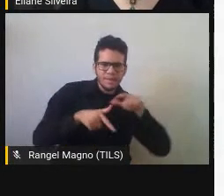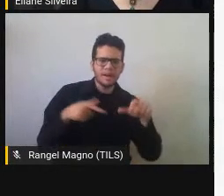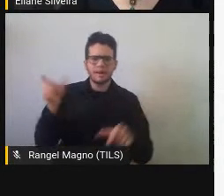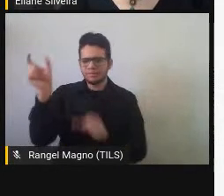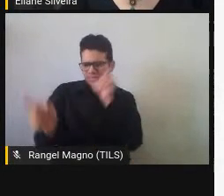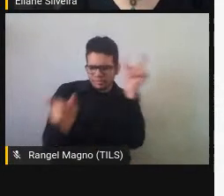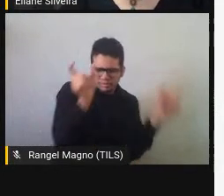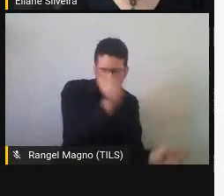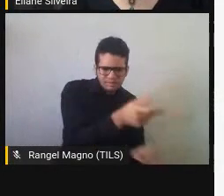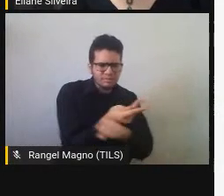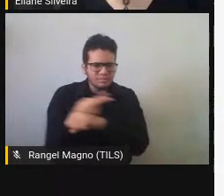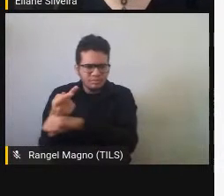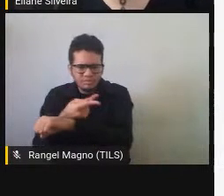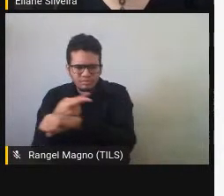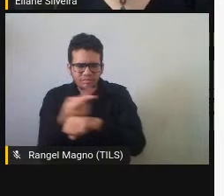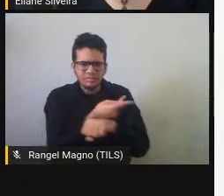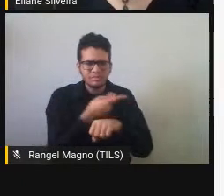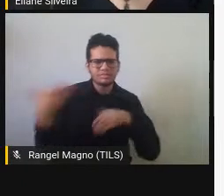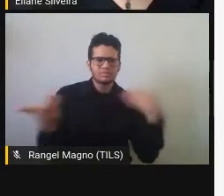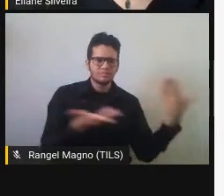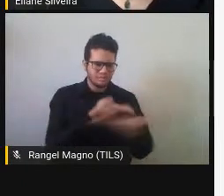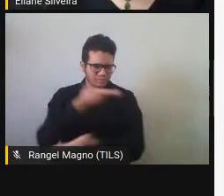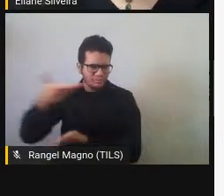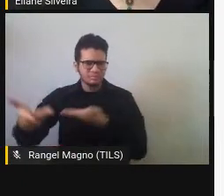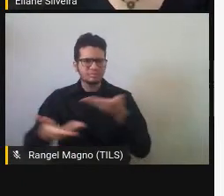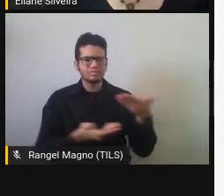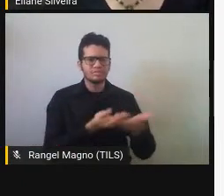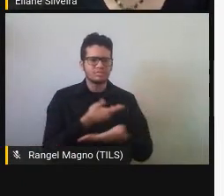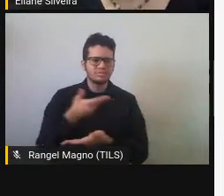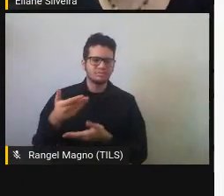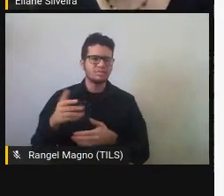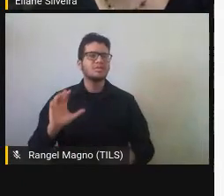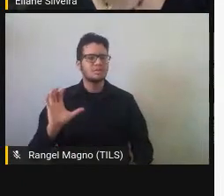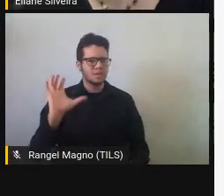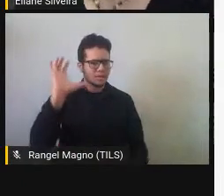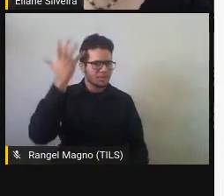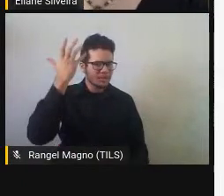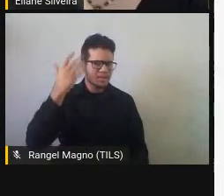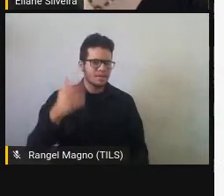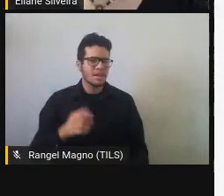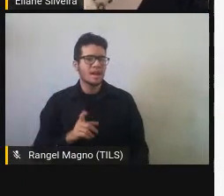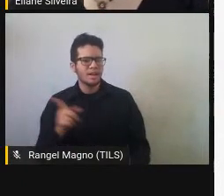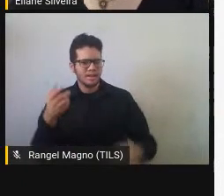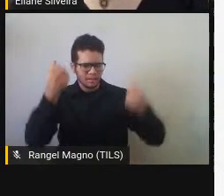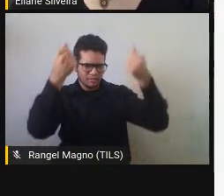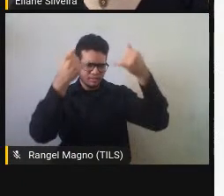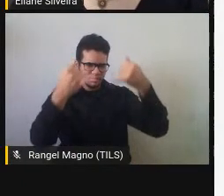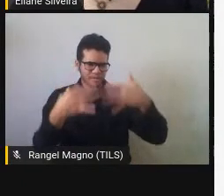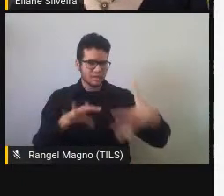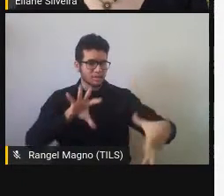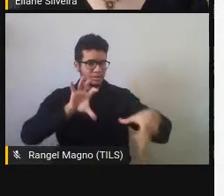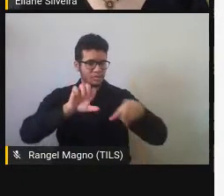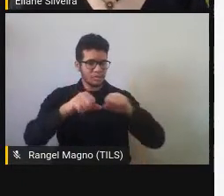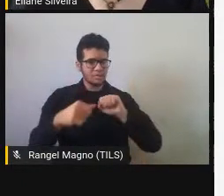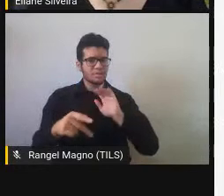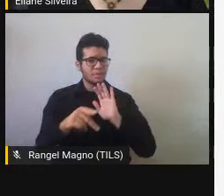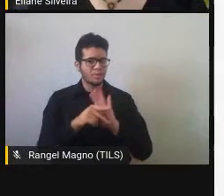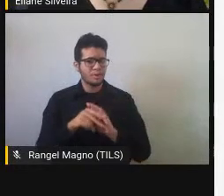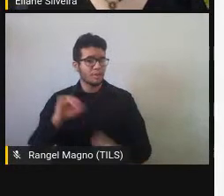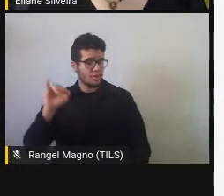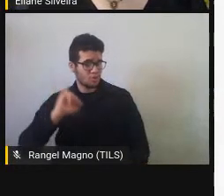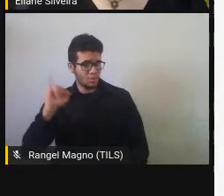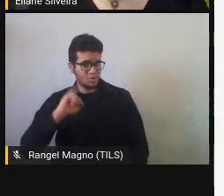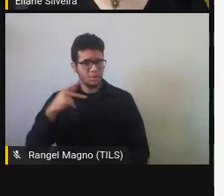desenvolvidas nesse espaço ele está falando da sua formação institucional